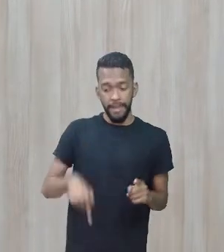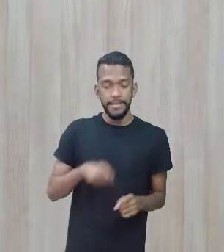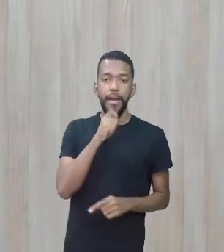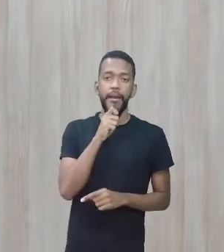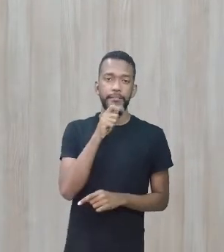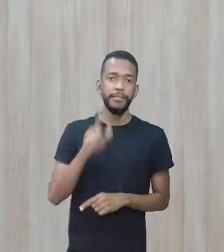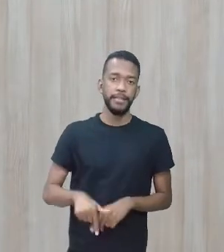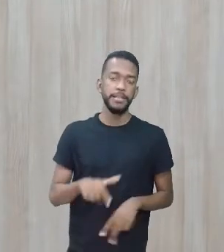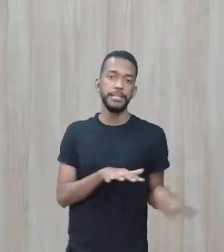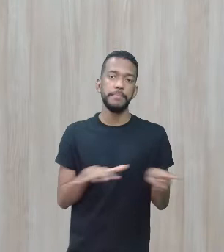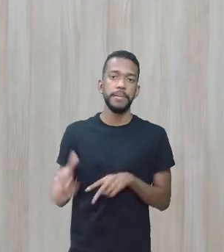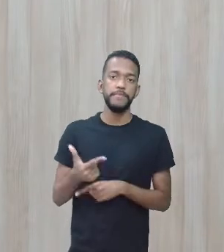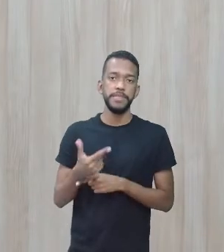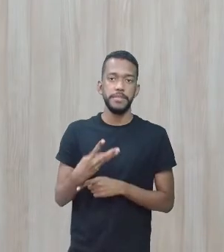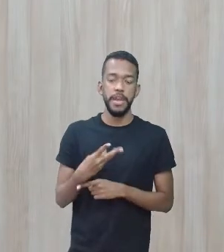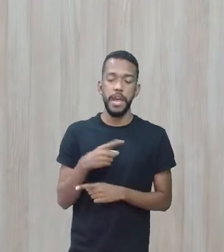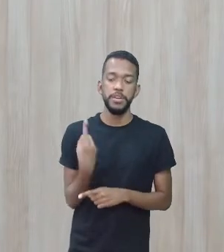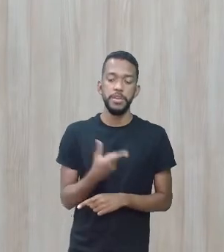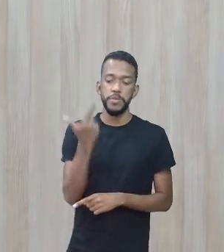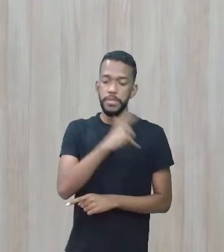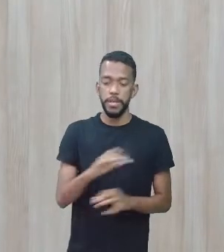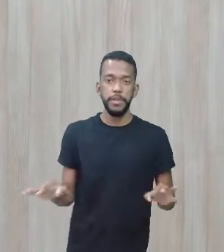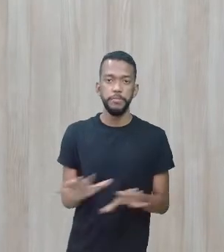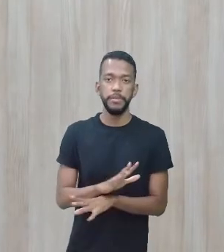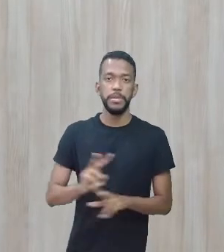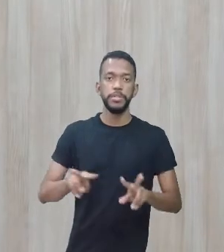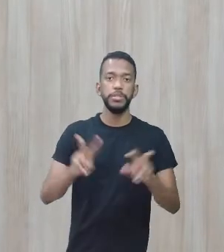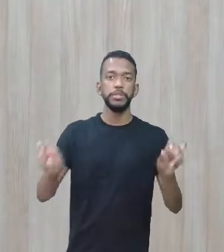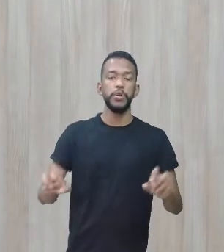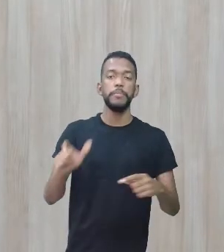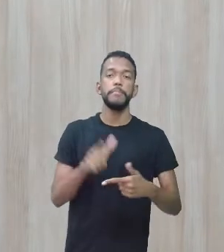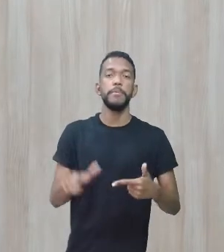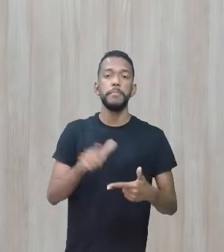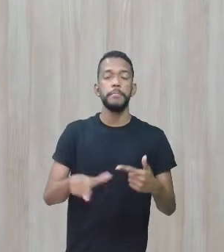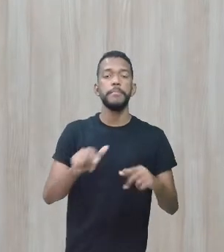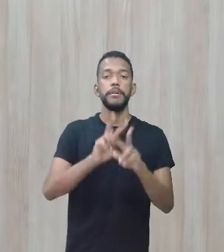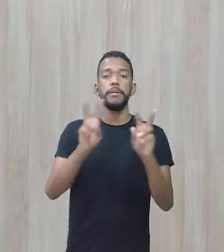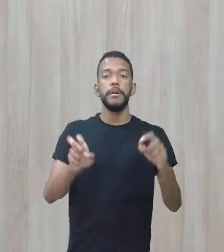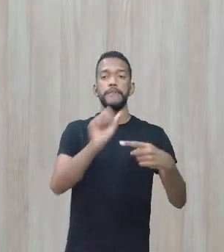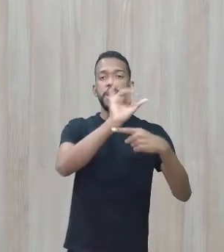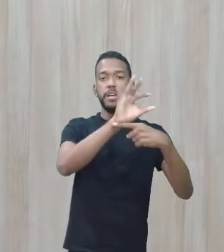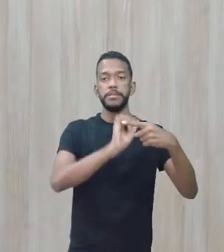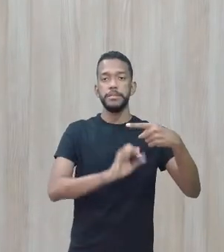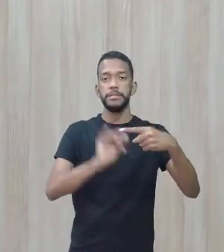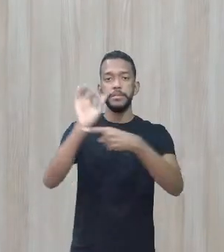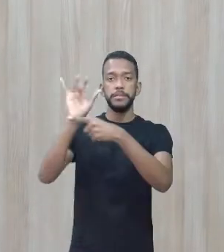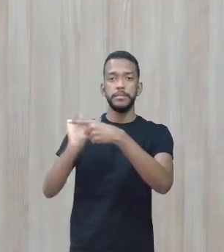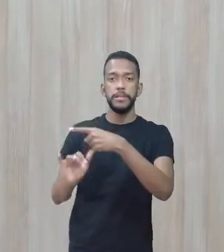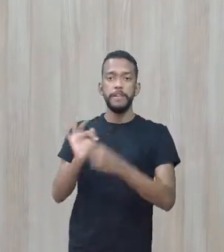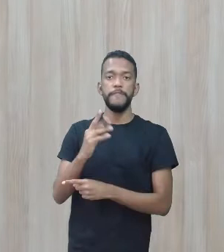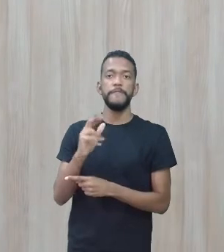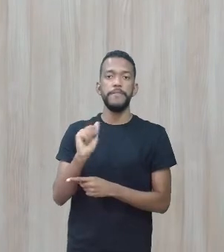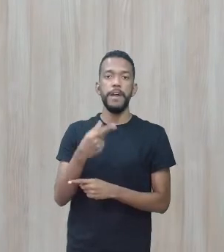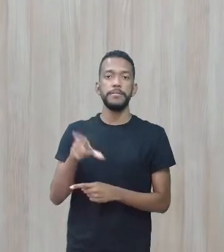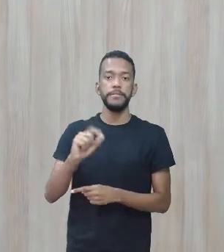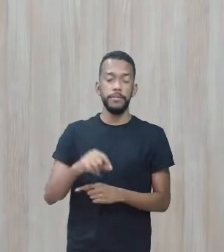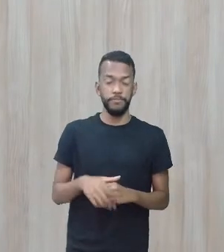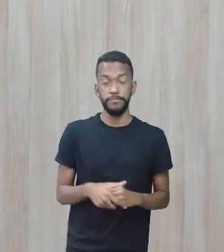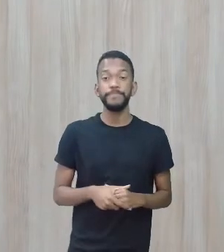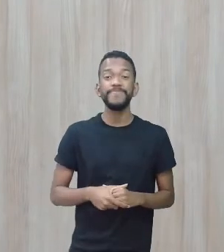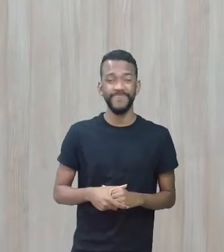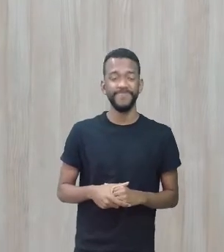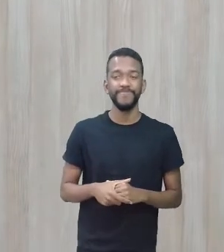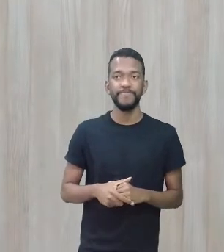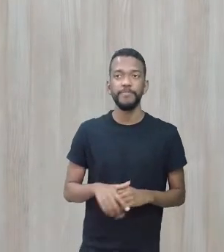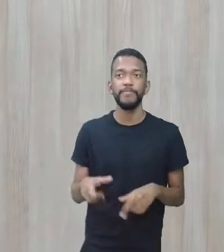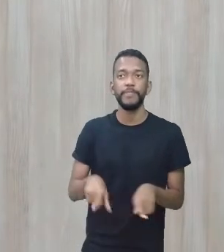semana 23, para a gente concluir a ideia de probleminhas com frações, tá bom? Bom, nas aulas